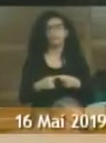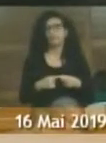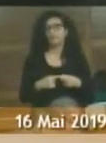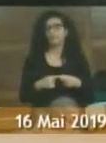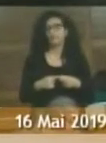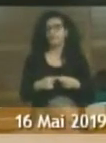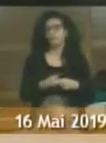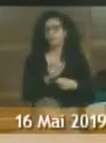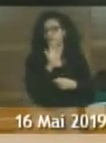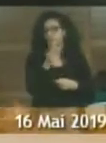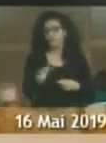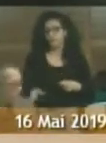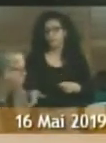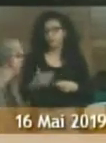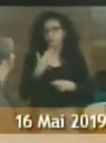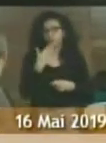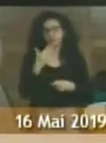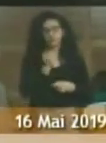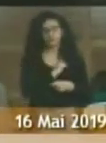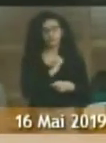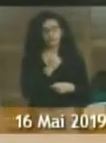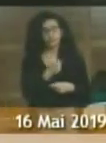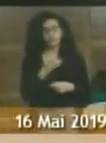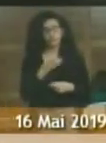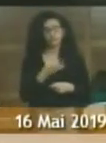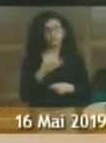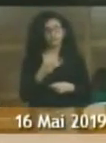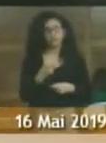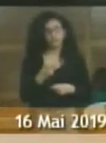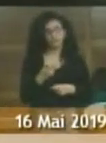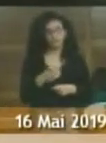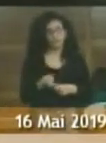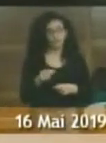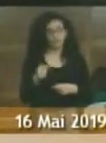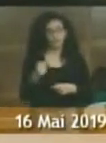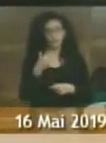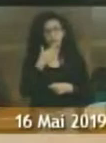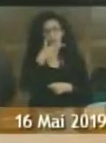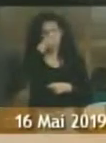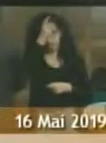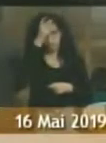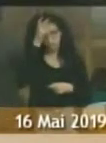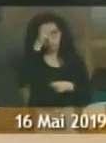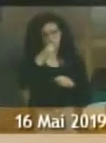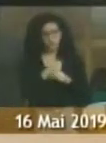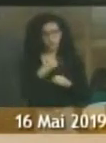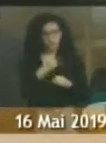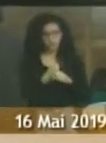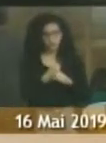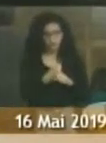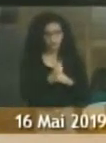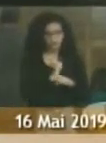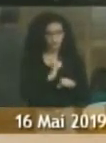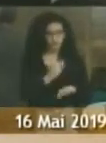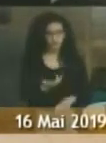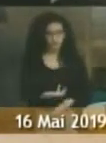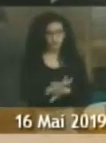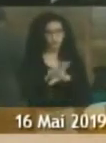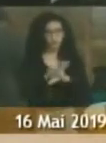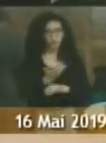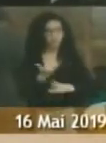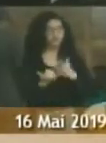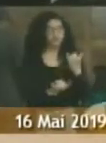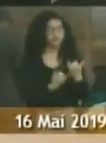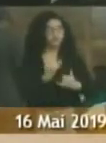no bairro Frade. Indicação número 1297, indicando ao prefeito municipal a construção de uma praça recreativa com